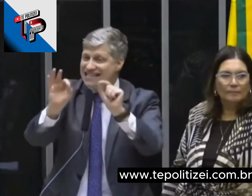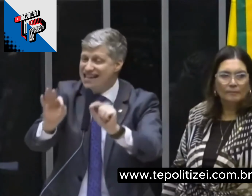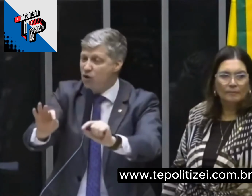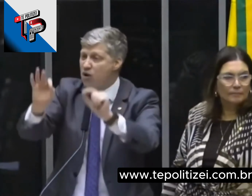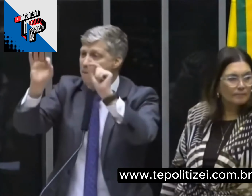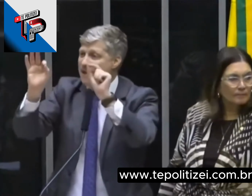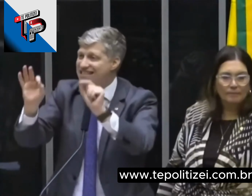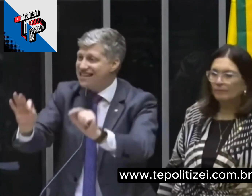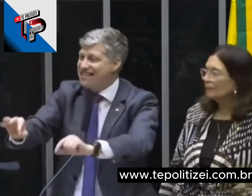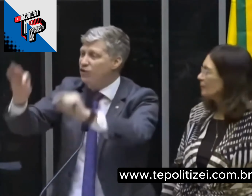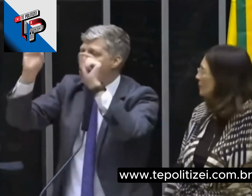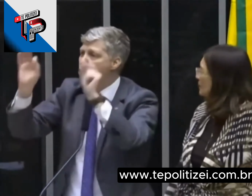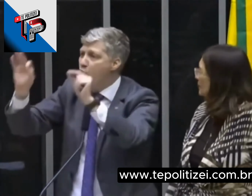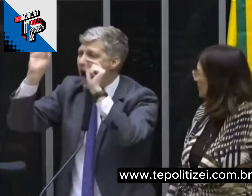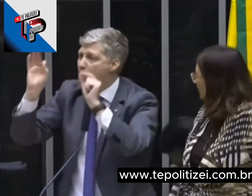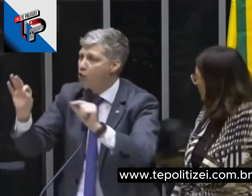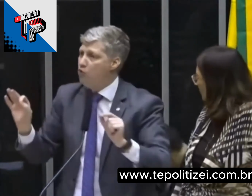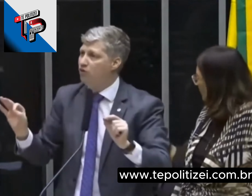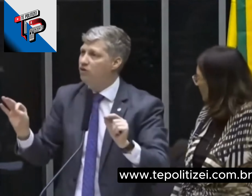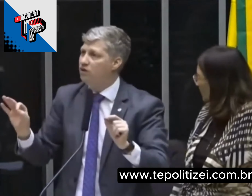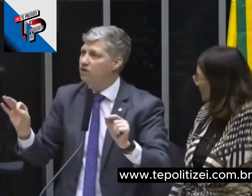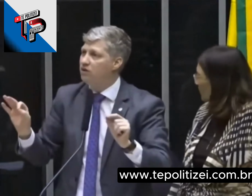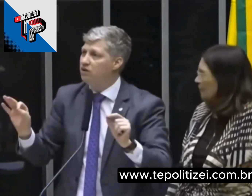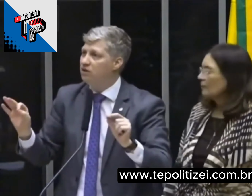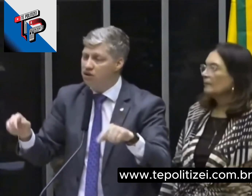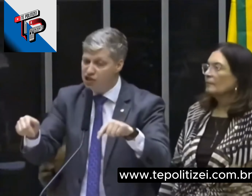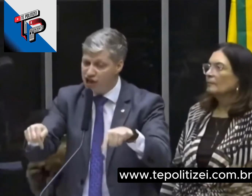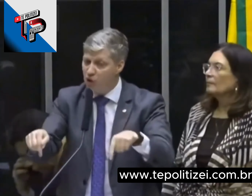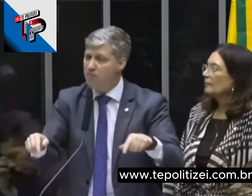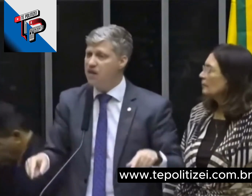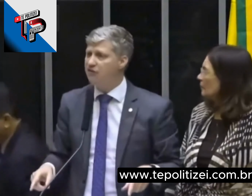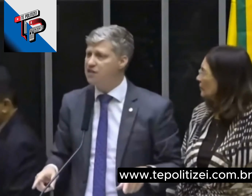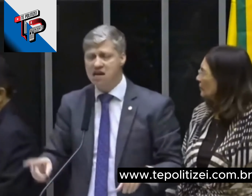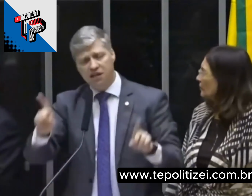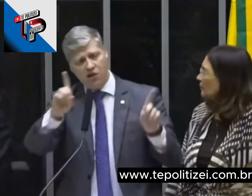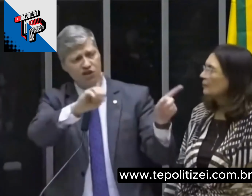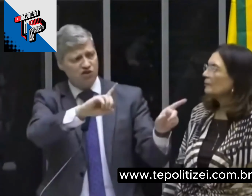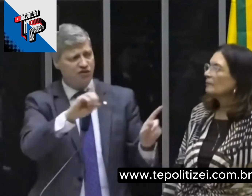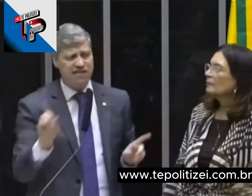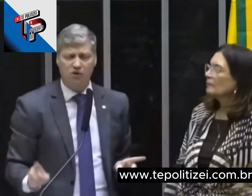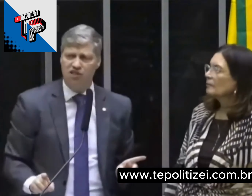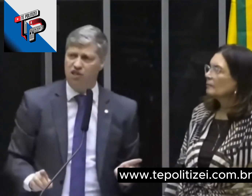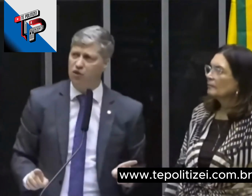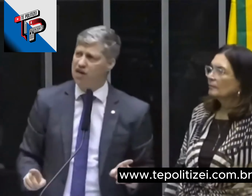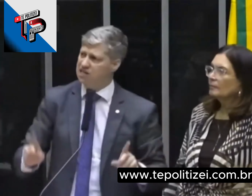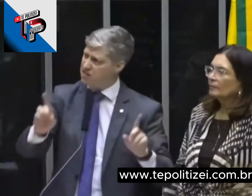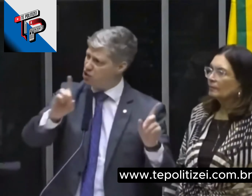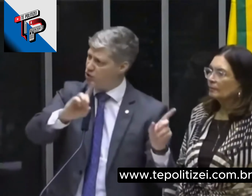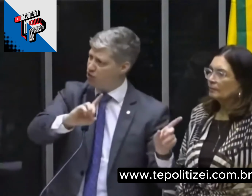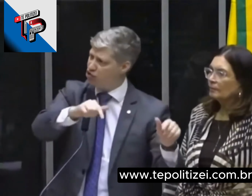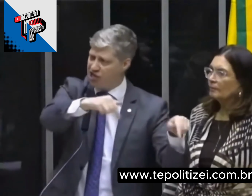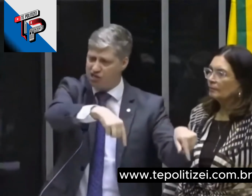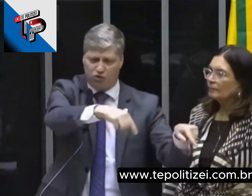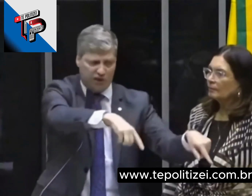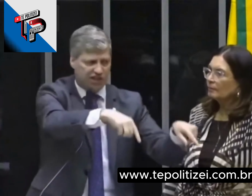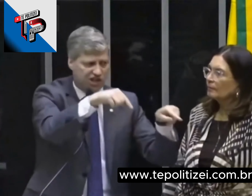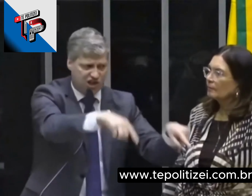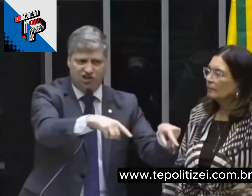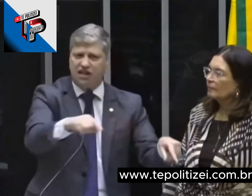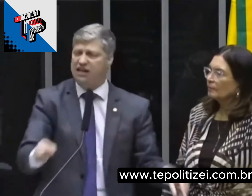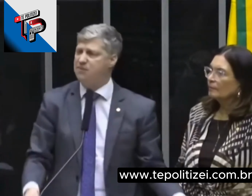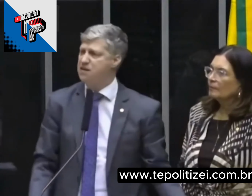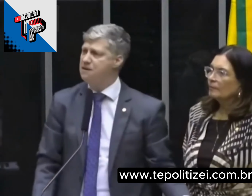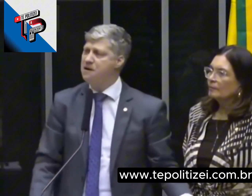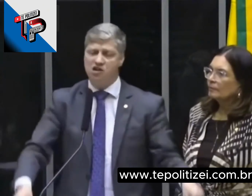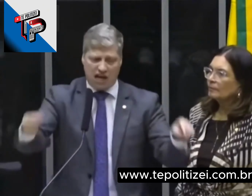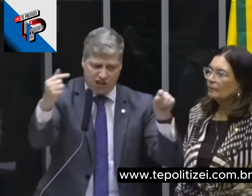que estão perseguindo um a um. E chegou a minha vez. Não que não tivesse acontecido antes. A censura no X, no Twitter, já tinha